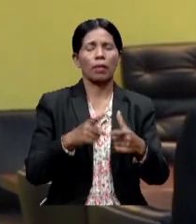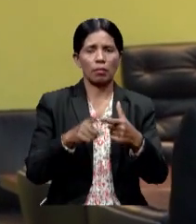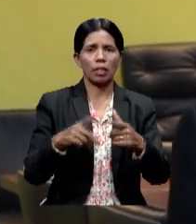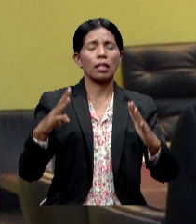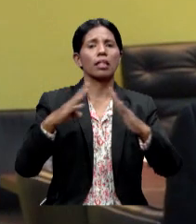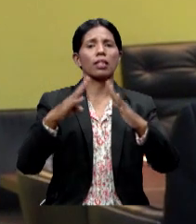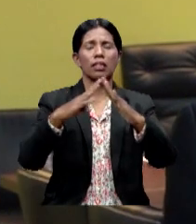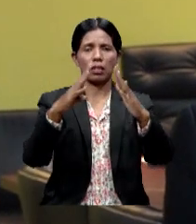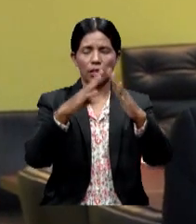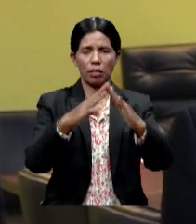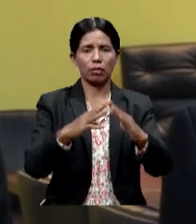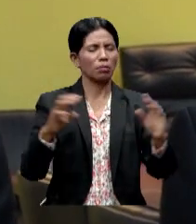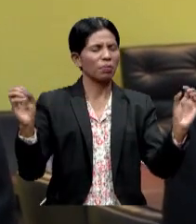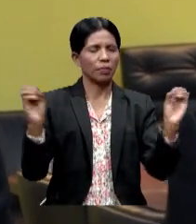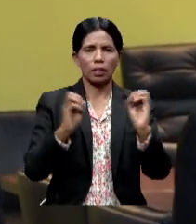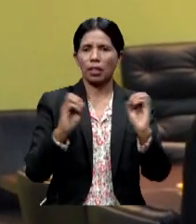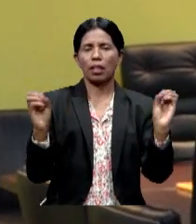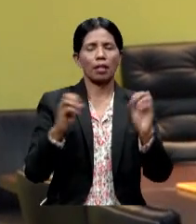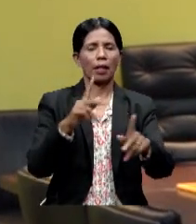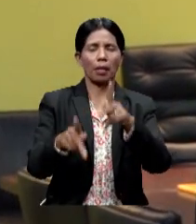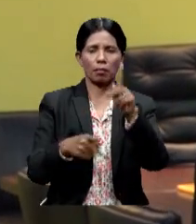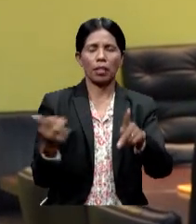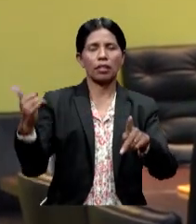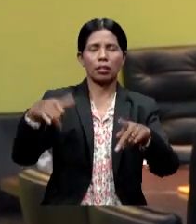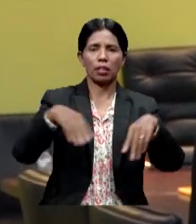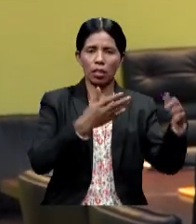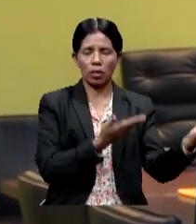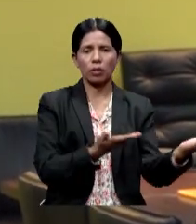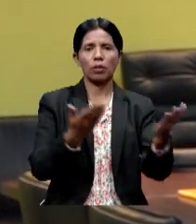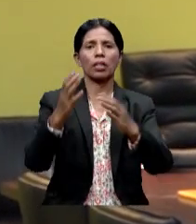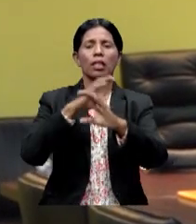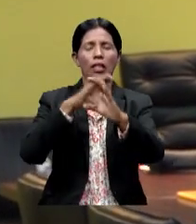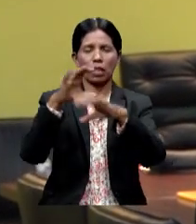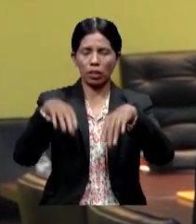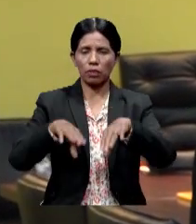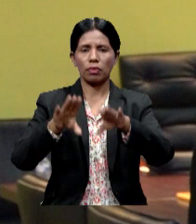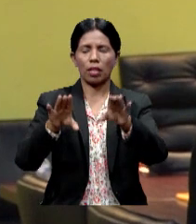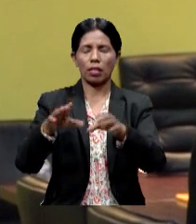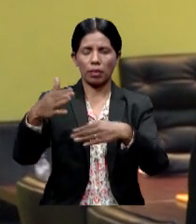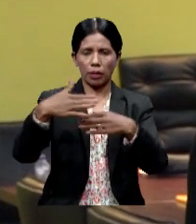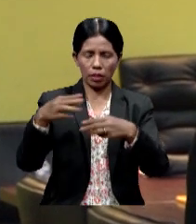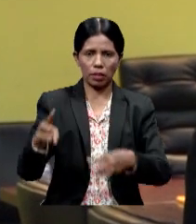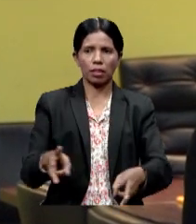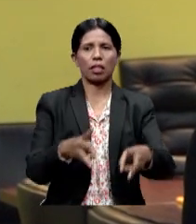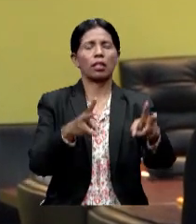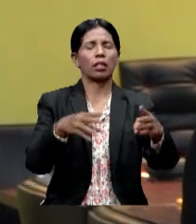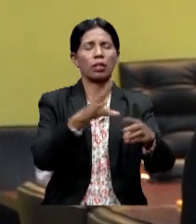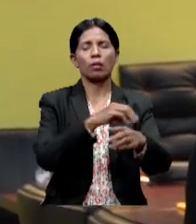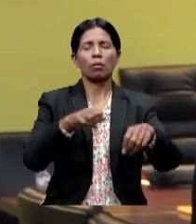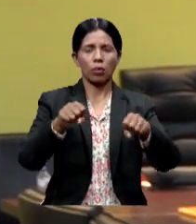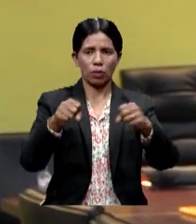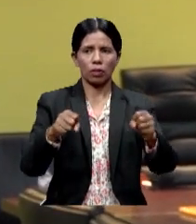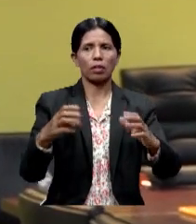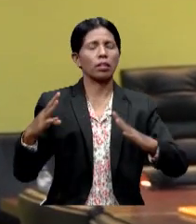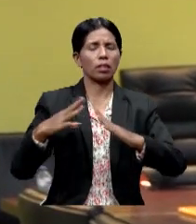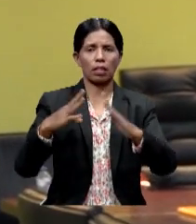Lara, lá autoriza, maluco, se dá tudo de careta, mas fang e a estrada Lara, e nem motor. Cidade de Lara, né? Para